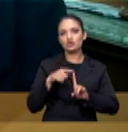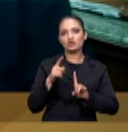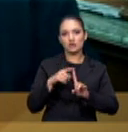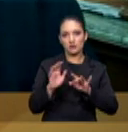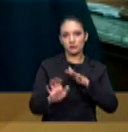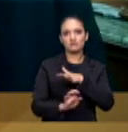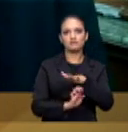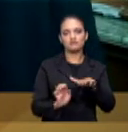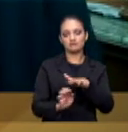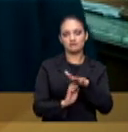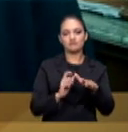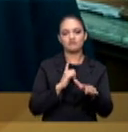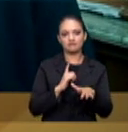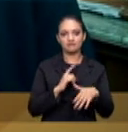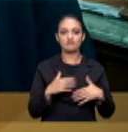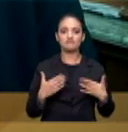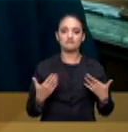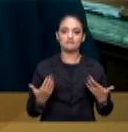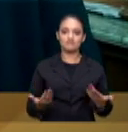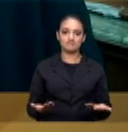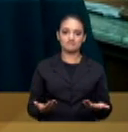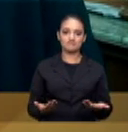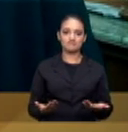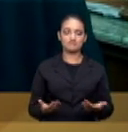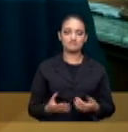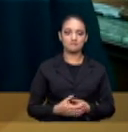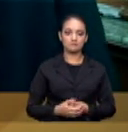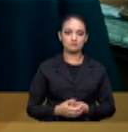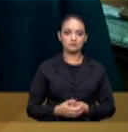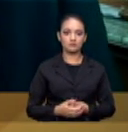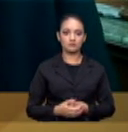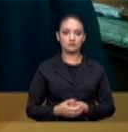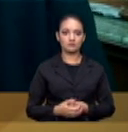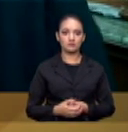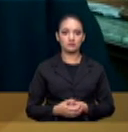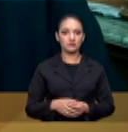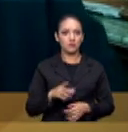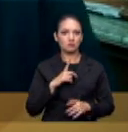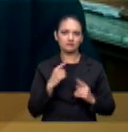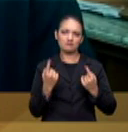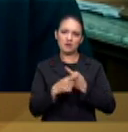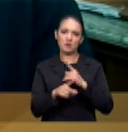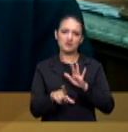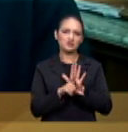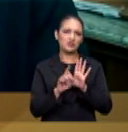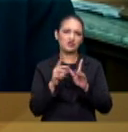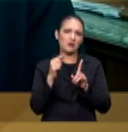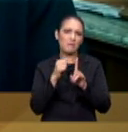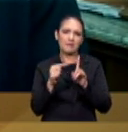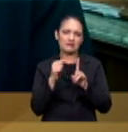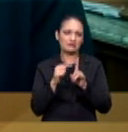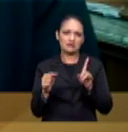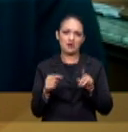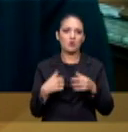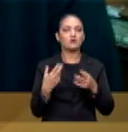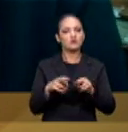Então, aqui nós temos uma ilegitimidade parcial apenas. Por isso,